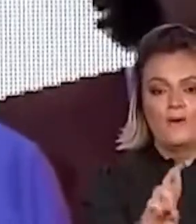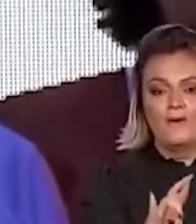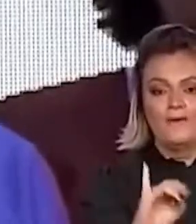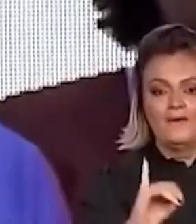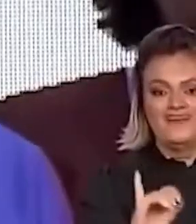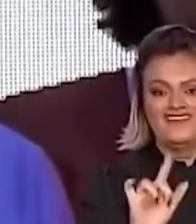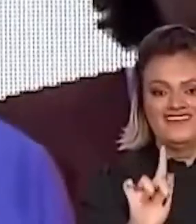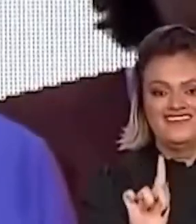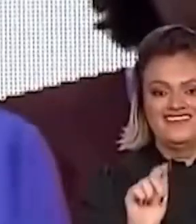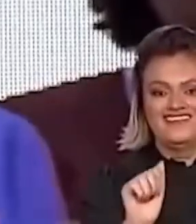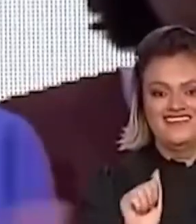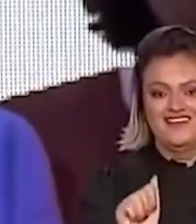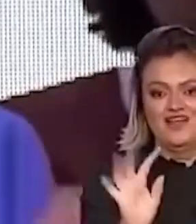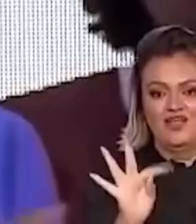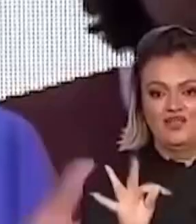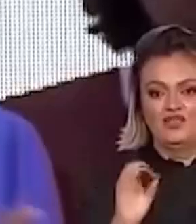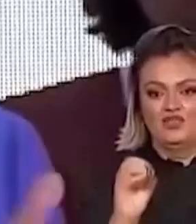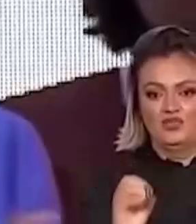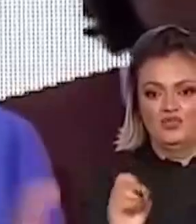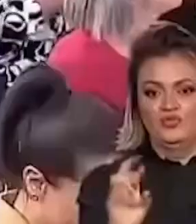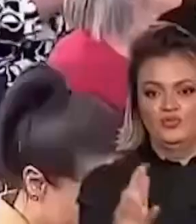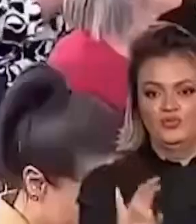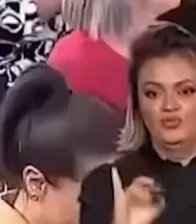obrigatoriedade de pagar o salário igual.